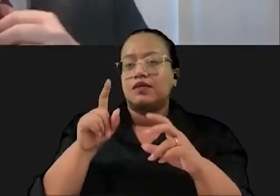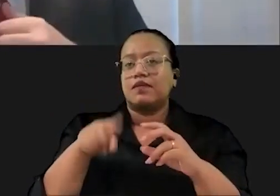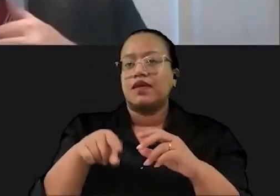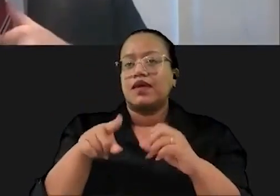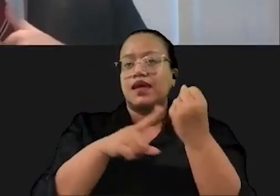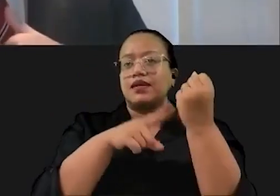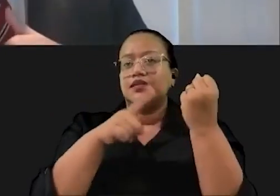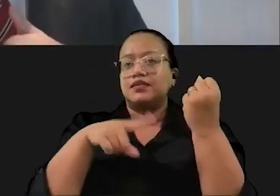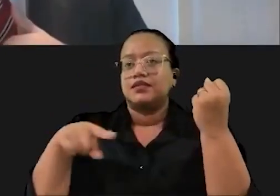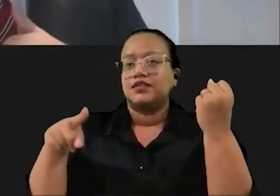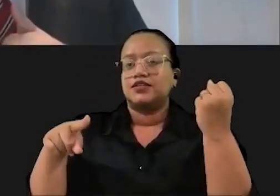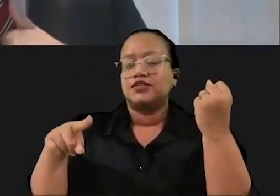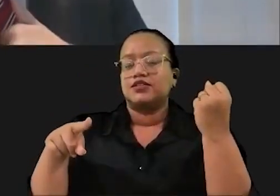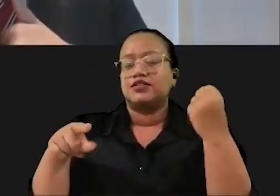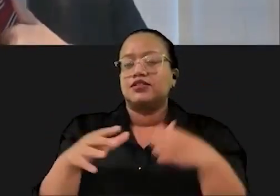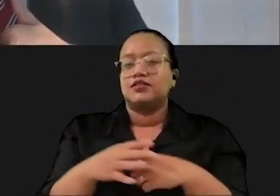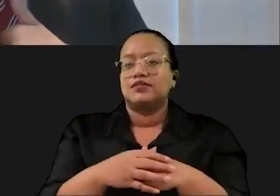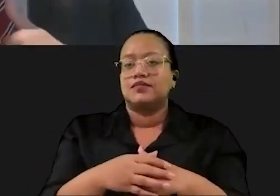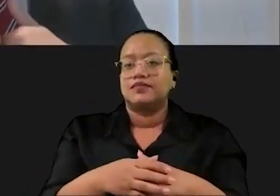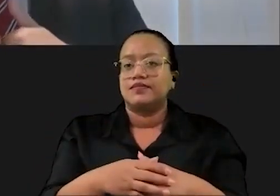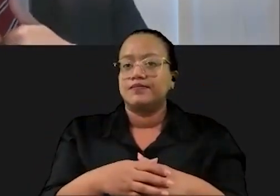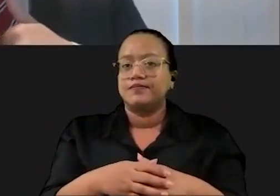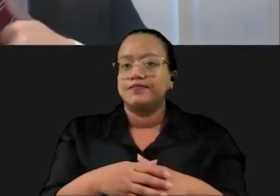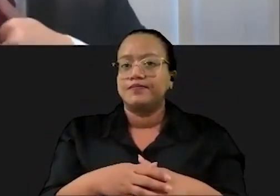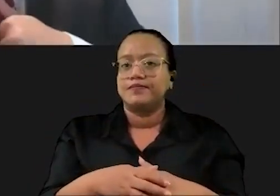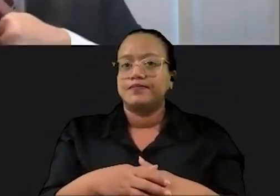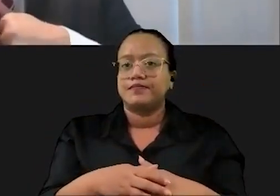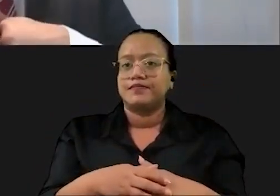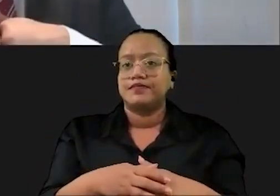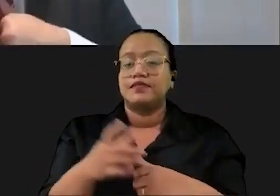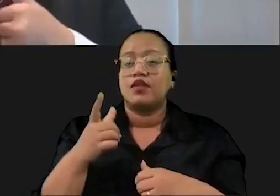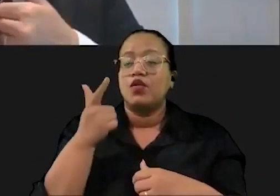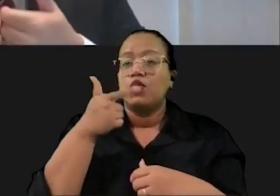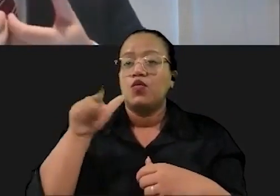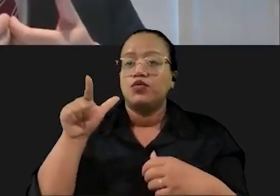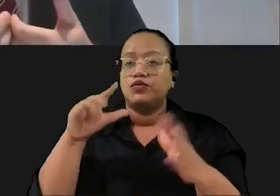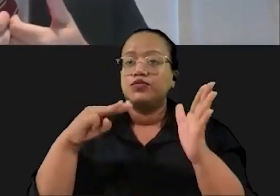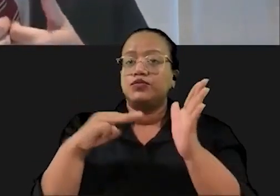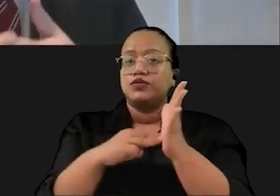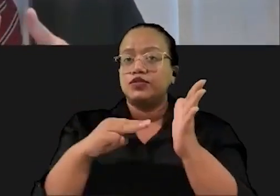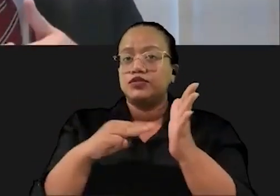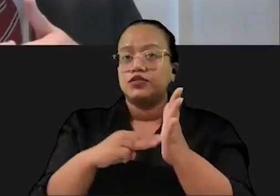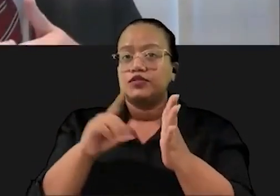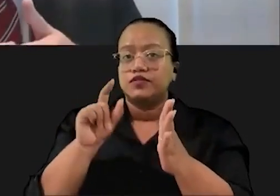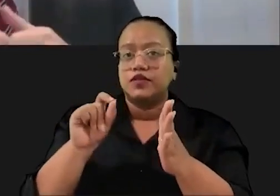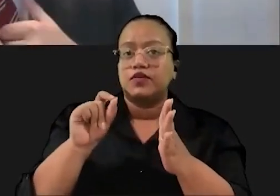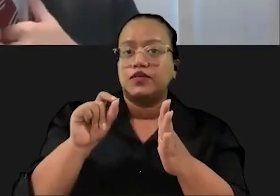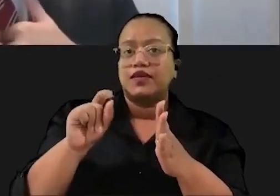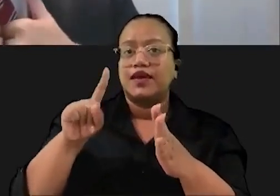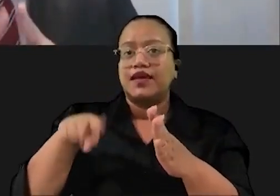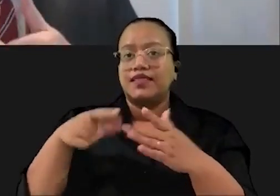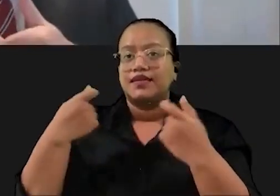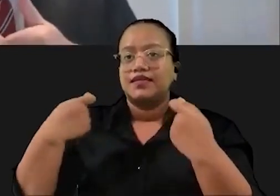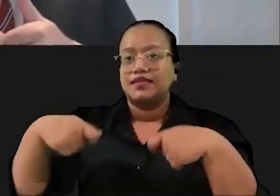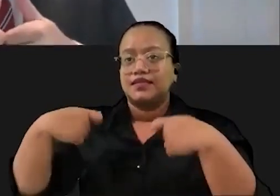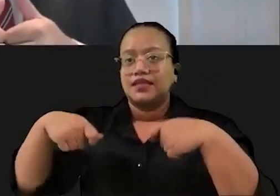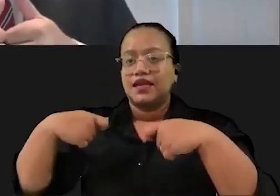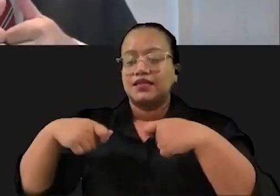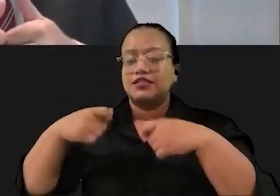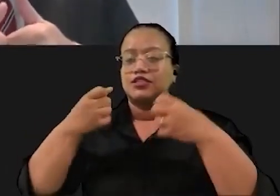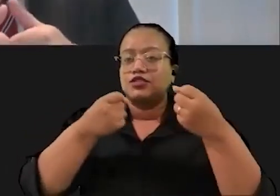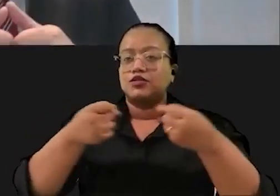Outra justificativa foi da necessidade do Poder Judiciário oferecer um tratamento adequado a esse enorme volume